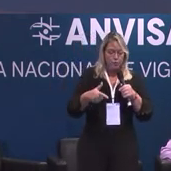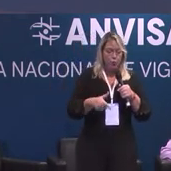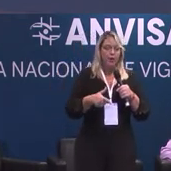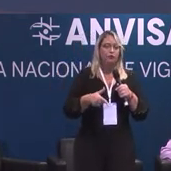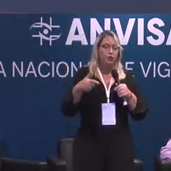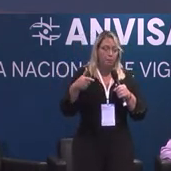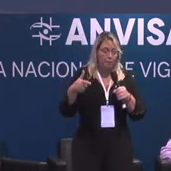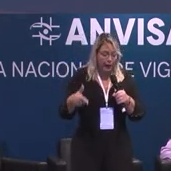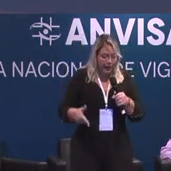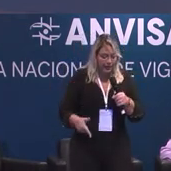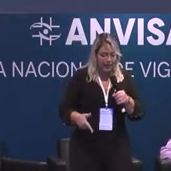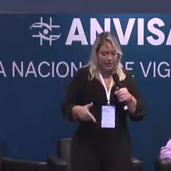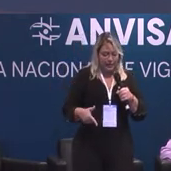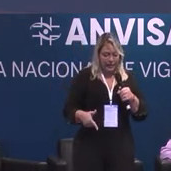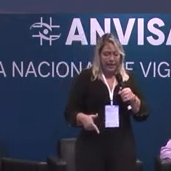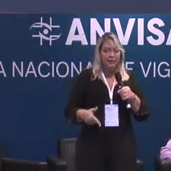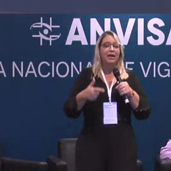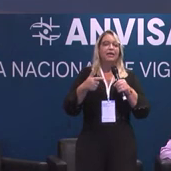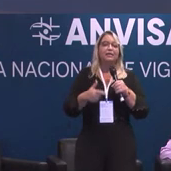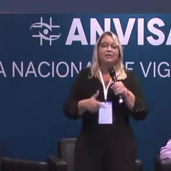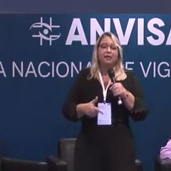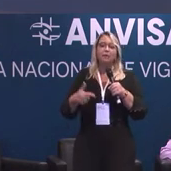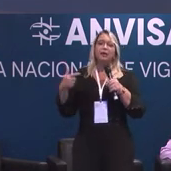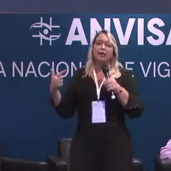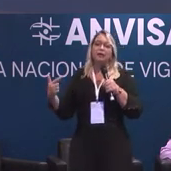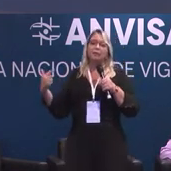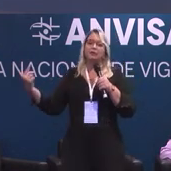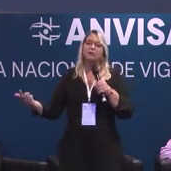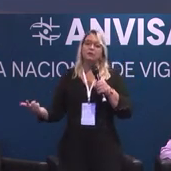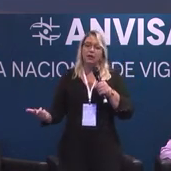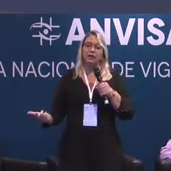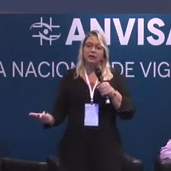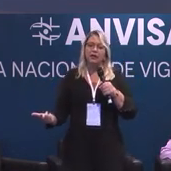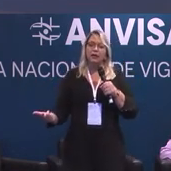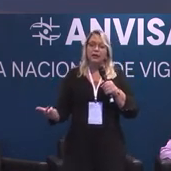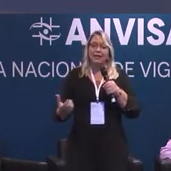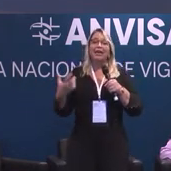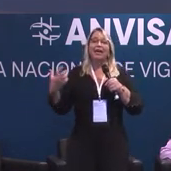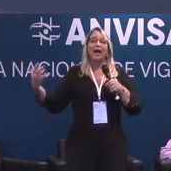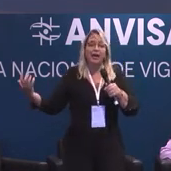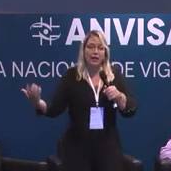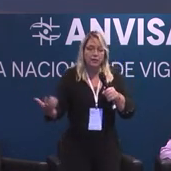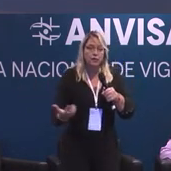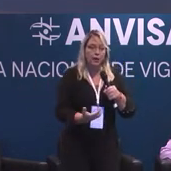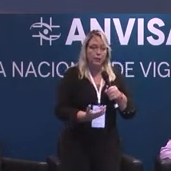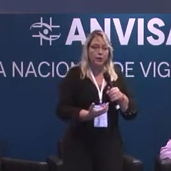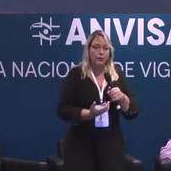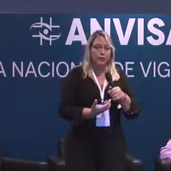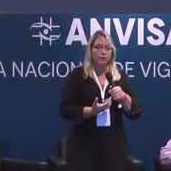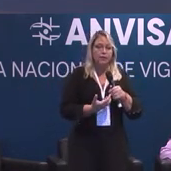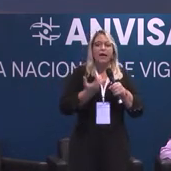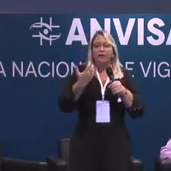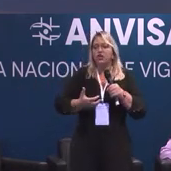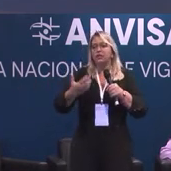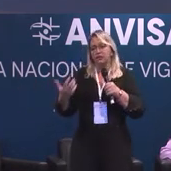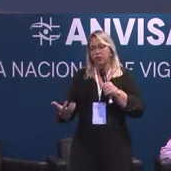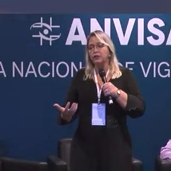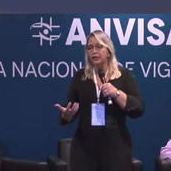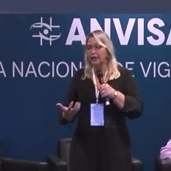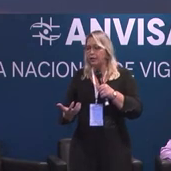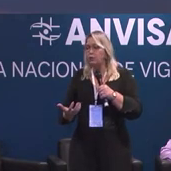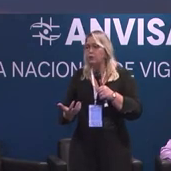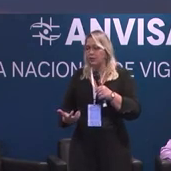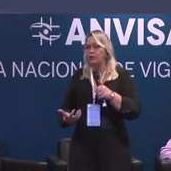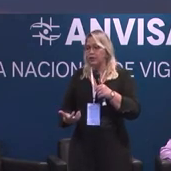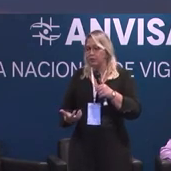por meios de práticas sanitárias, sempre nessa percepção de redes, de criar redes colaborativas. Vigilância sozinha, ela